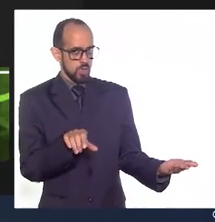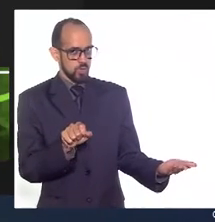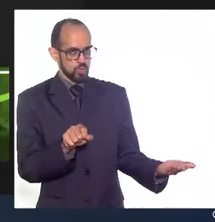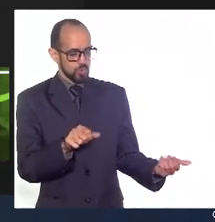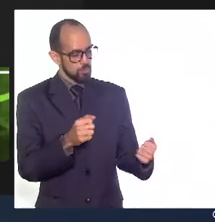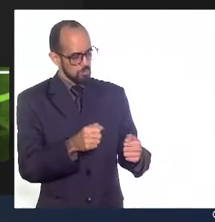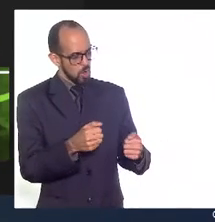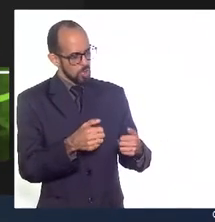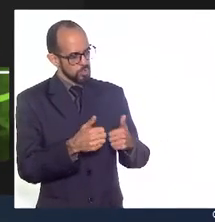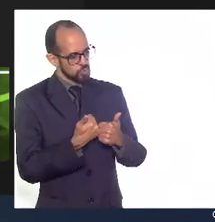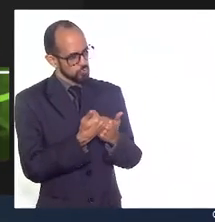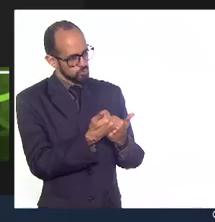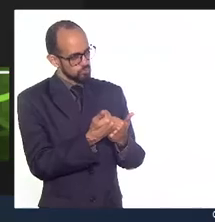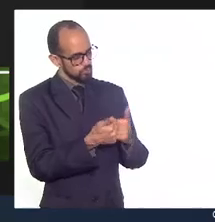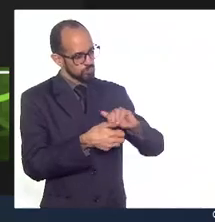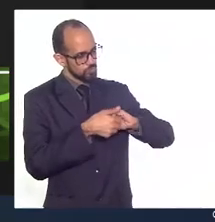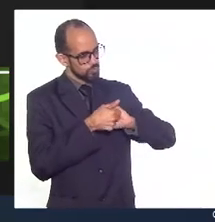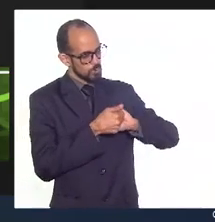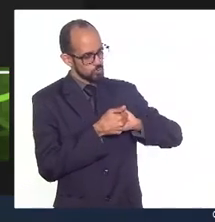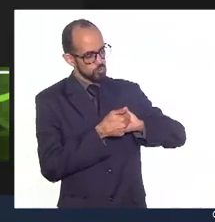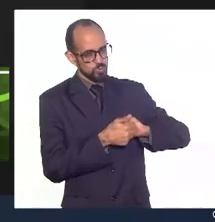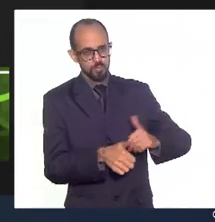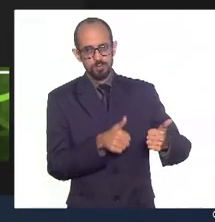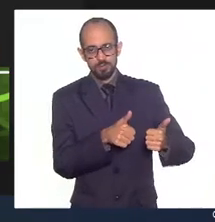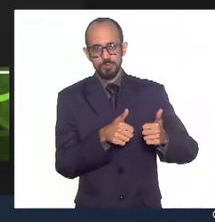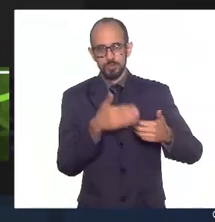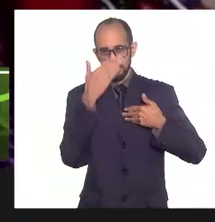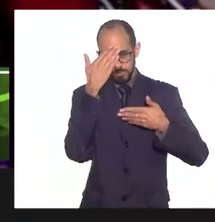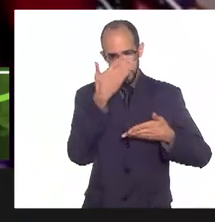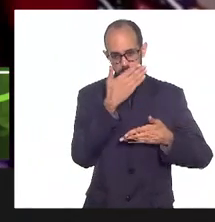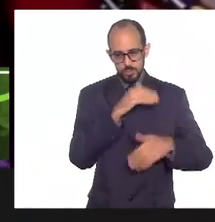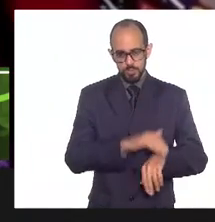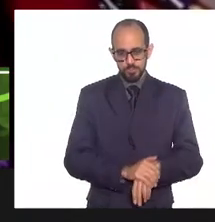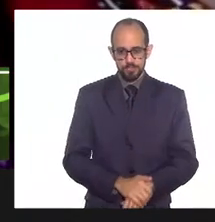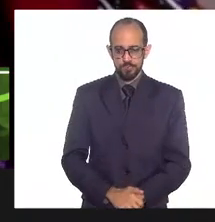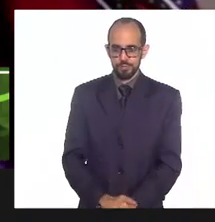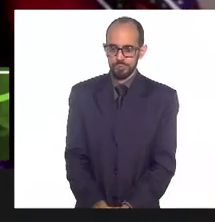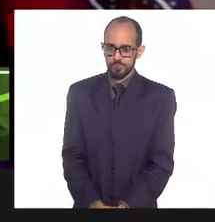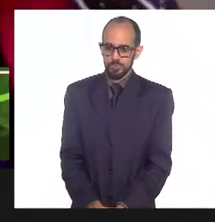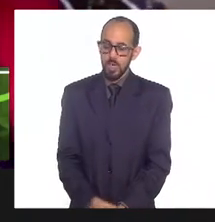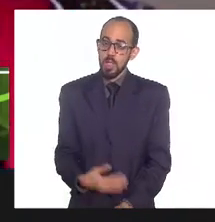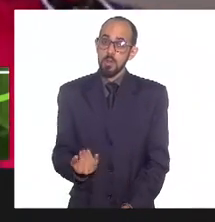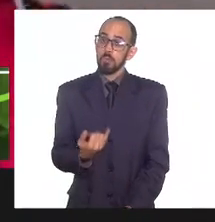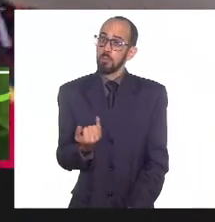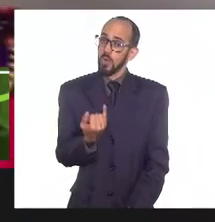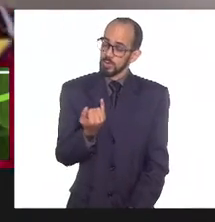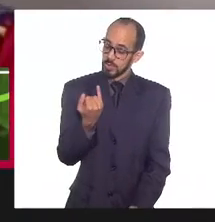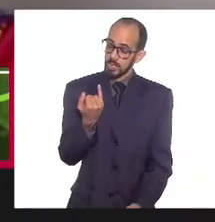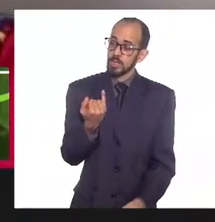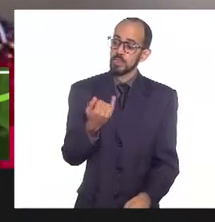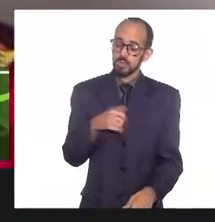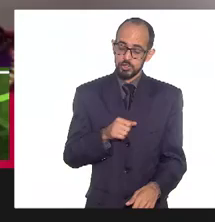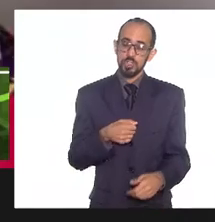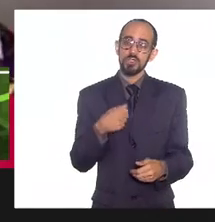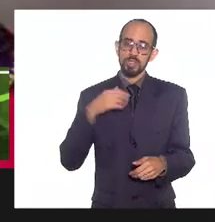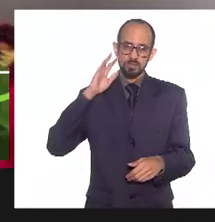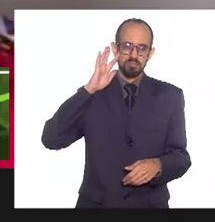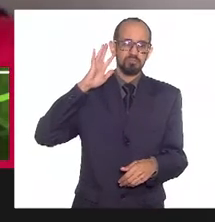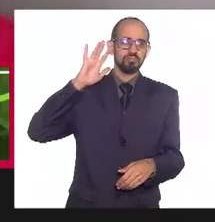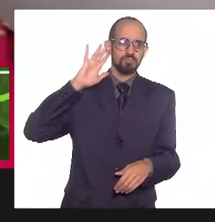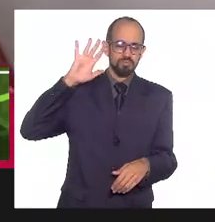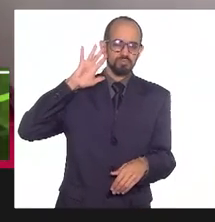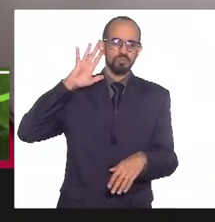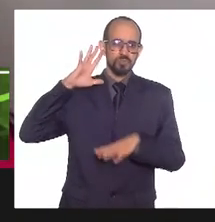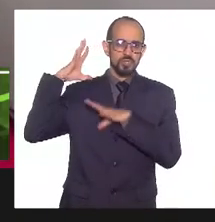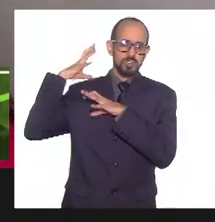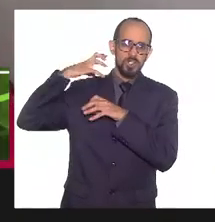senhores também obrigada obrigada Iole Mendonça é muito importante trazer as reflexões e acúmulos de